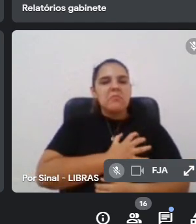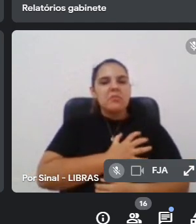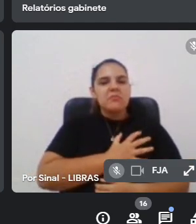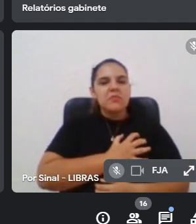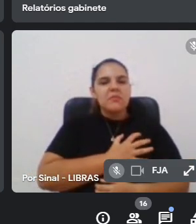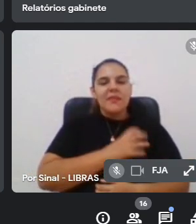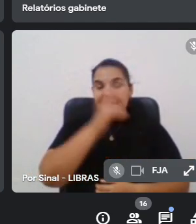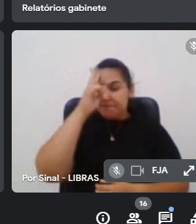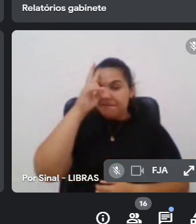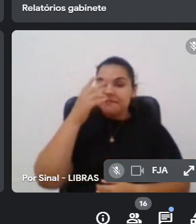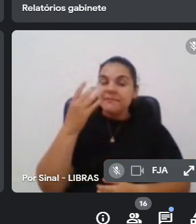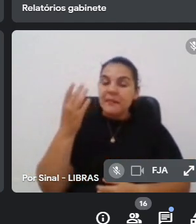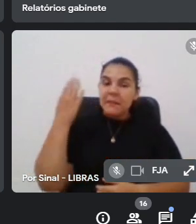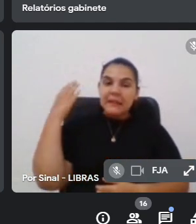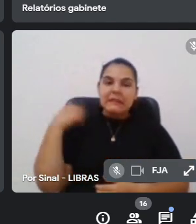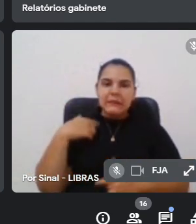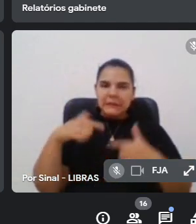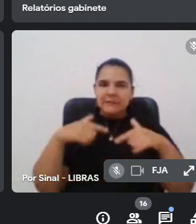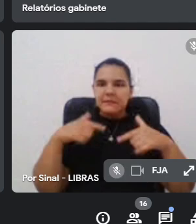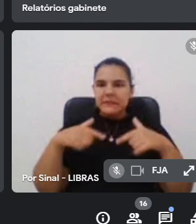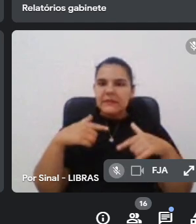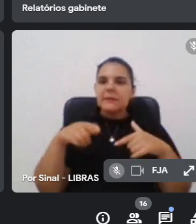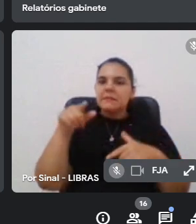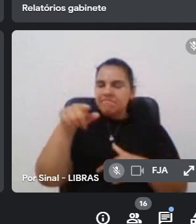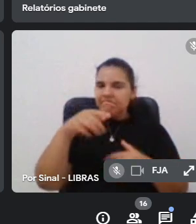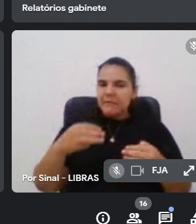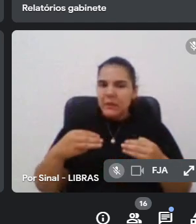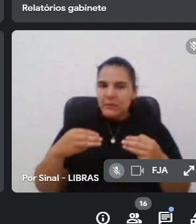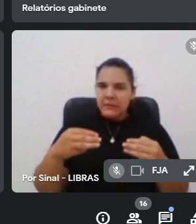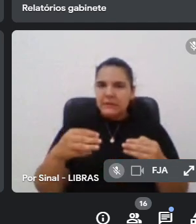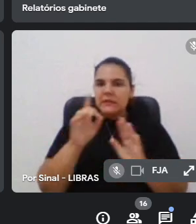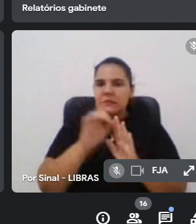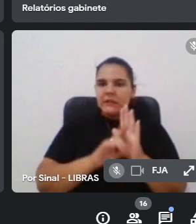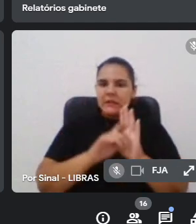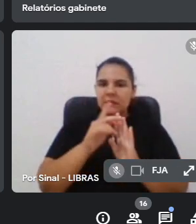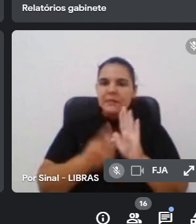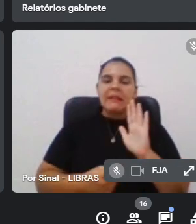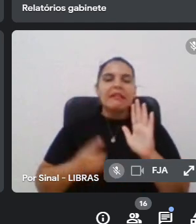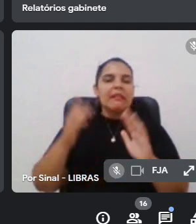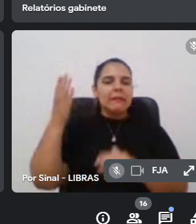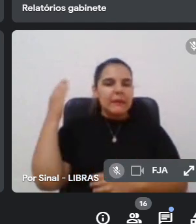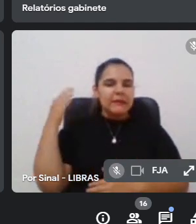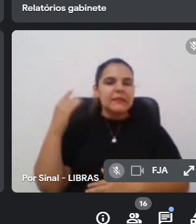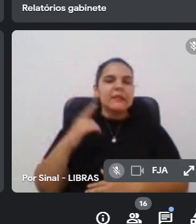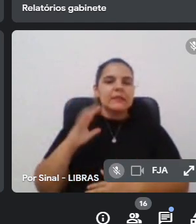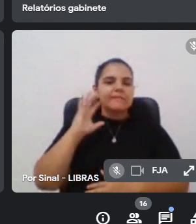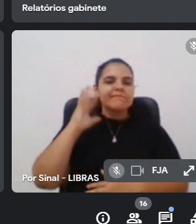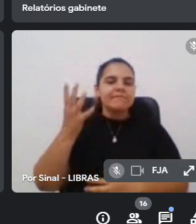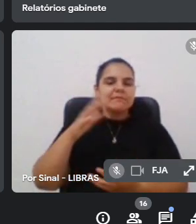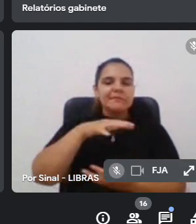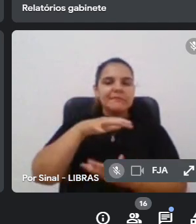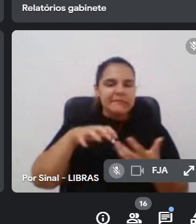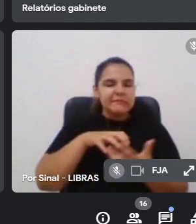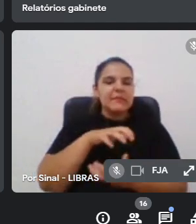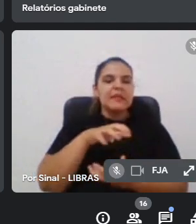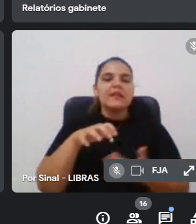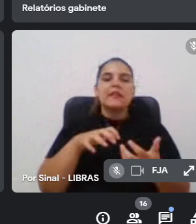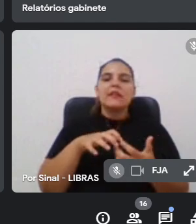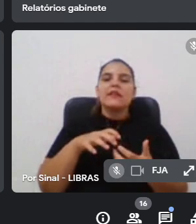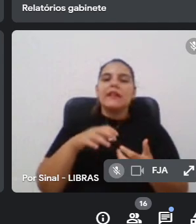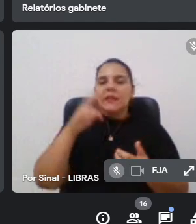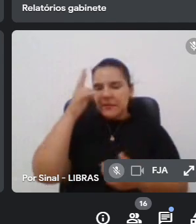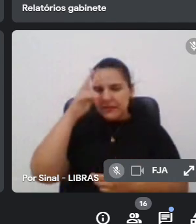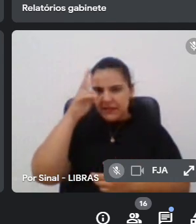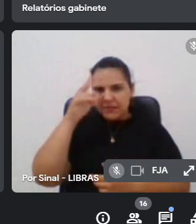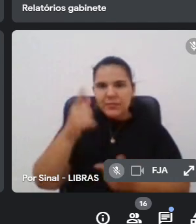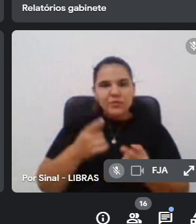aí no Ministério dos Direitos Humanos, quando teve o golpe e tudo foi interrompido. E esse churrasquinho aí foi na primeira noite, quando a